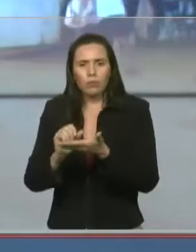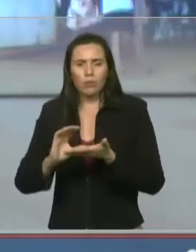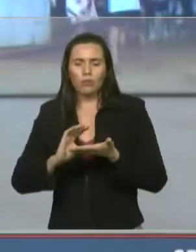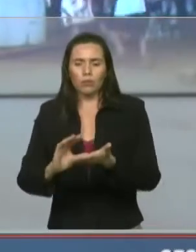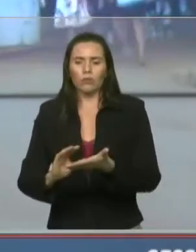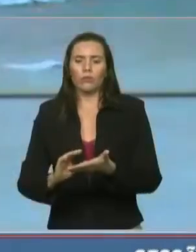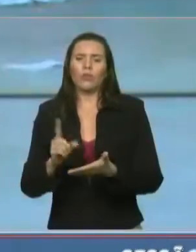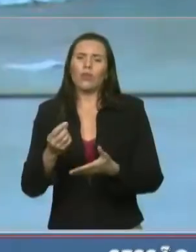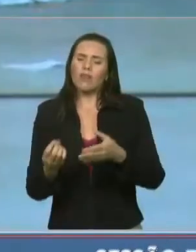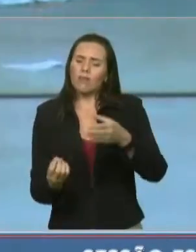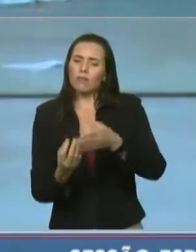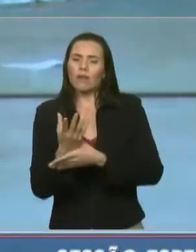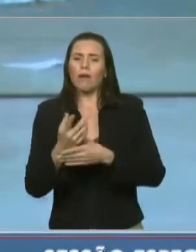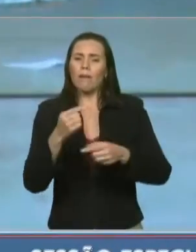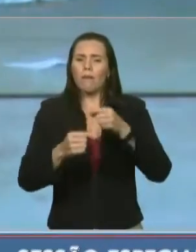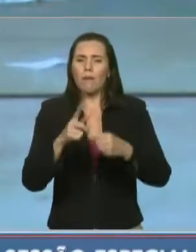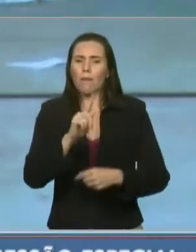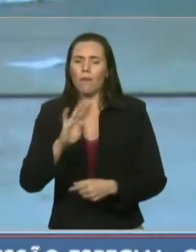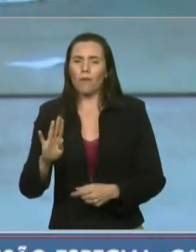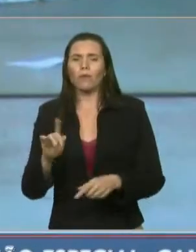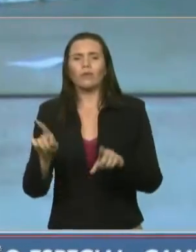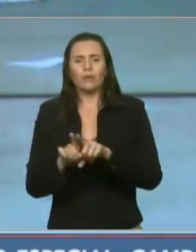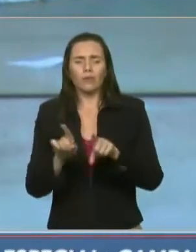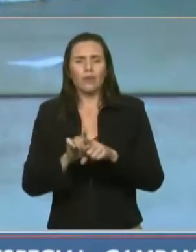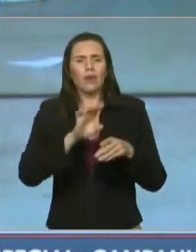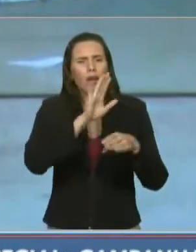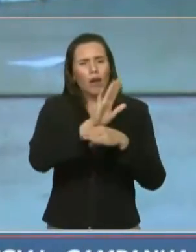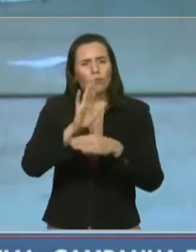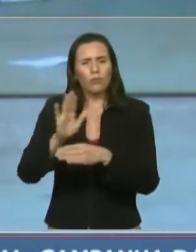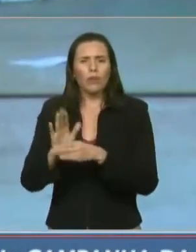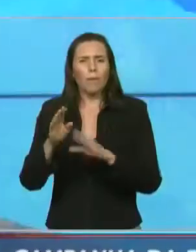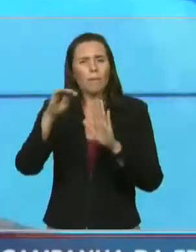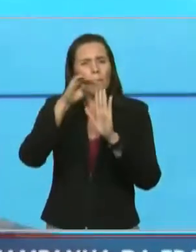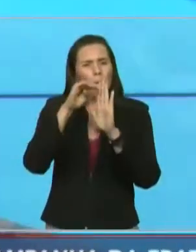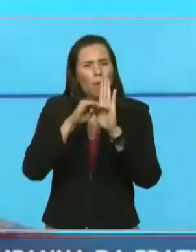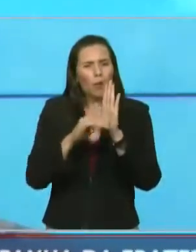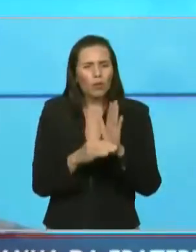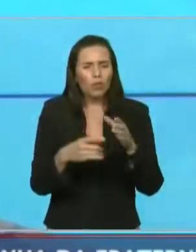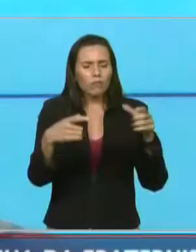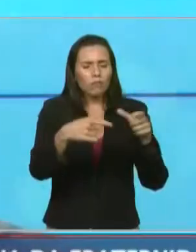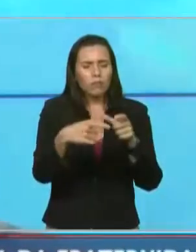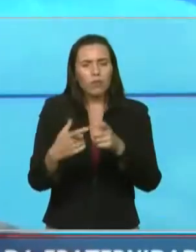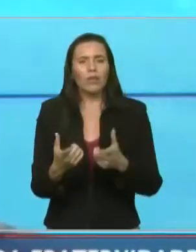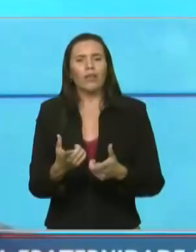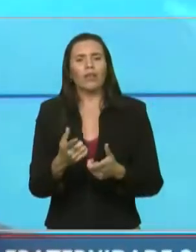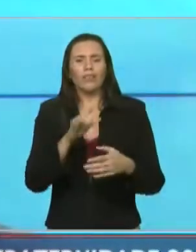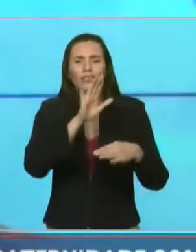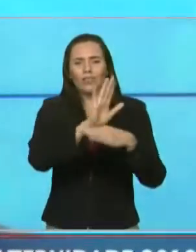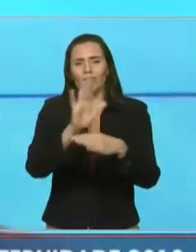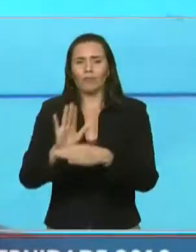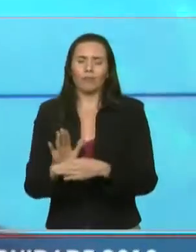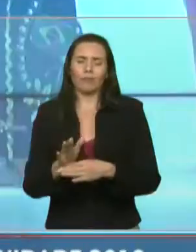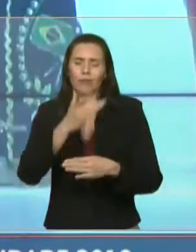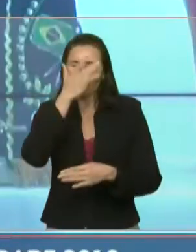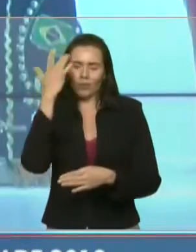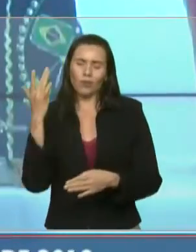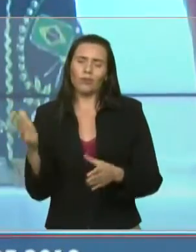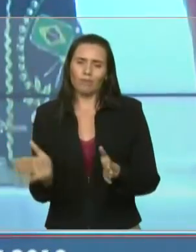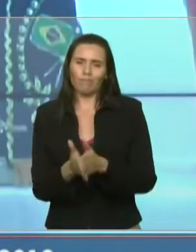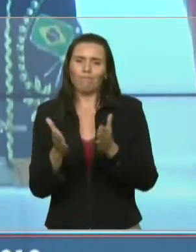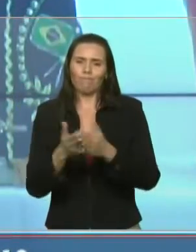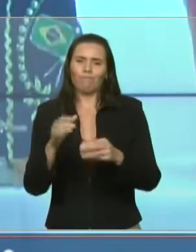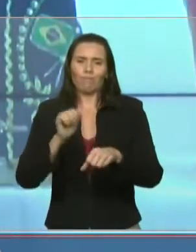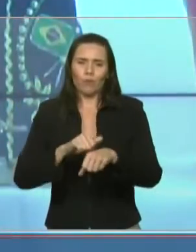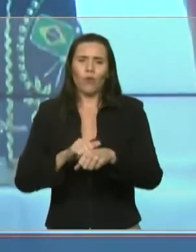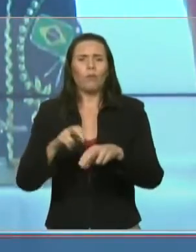públicas, mas também apoiar pequenos projetos que ajudem os nossos irmãos mais necessitados. Faça o seu gesto